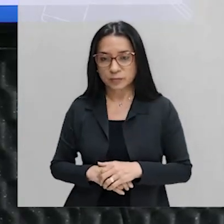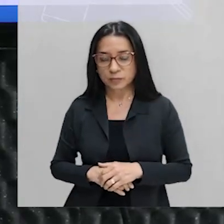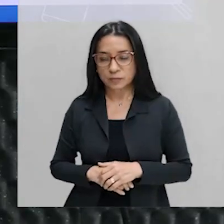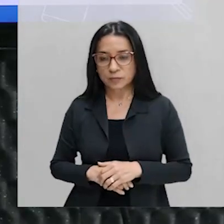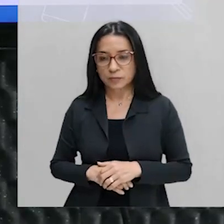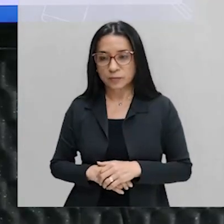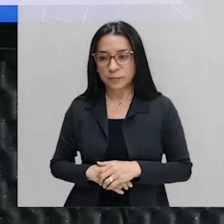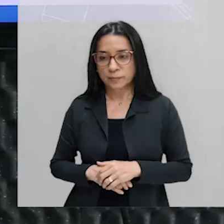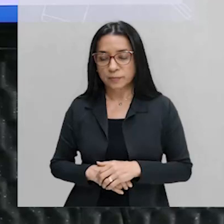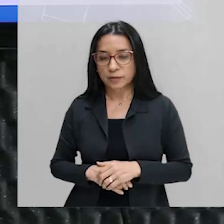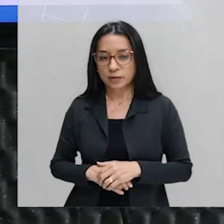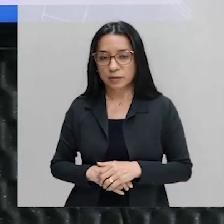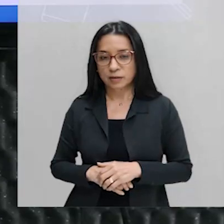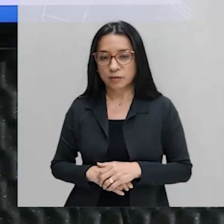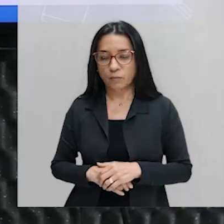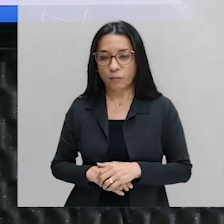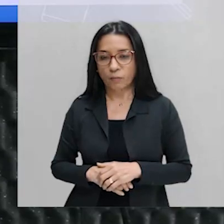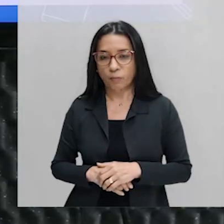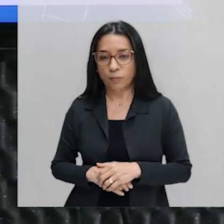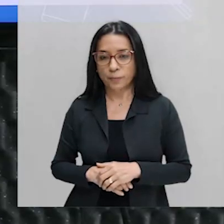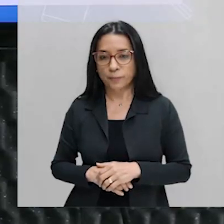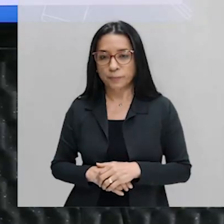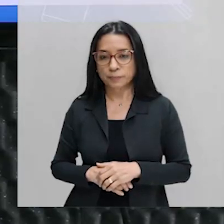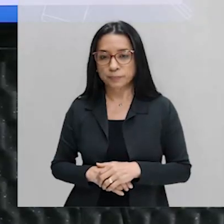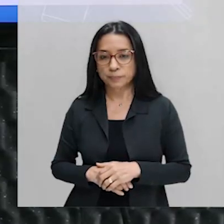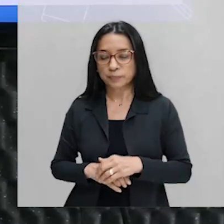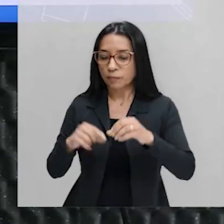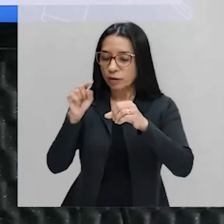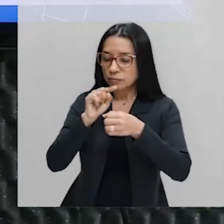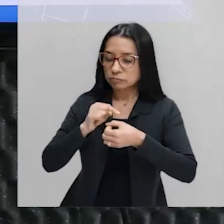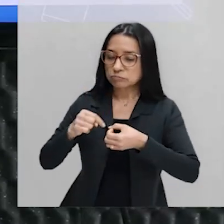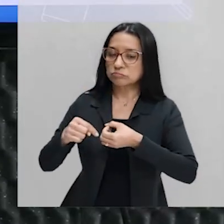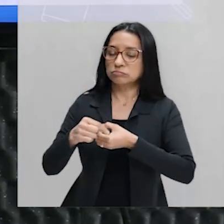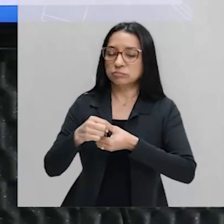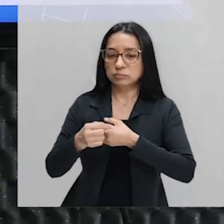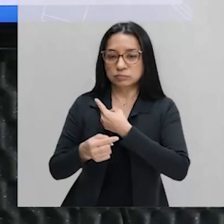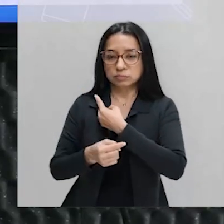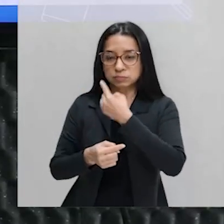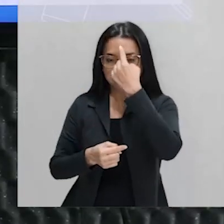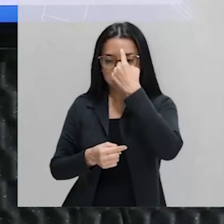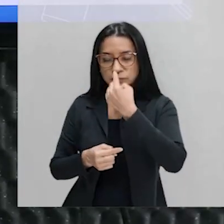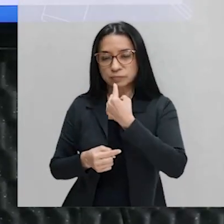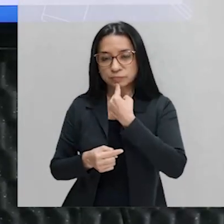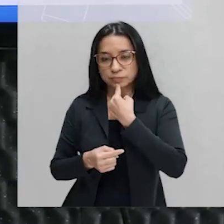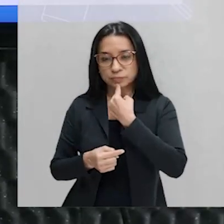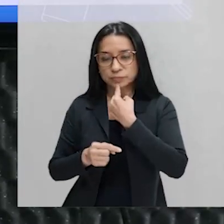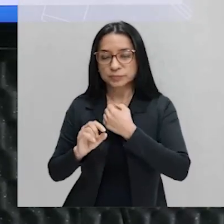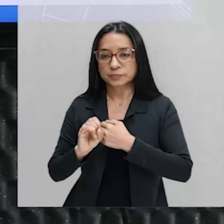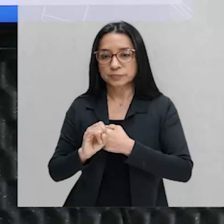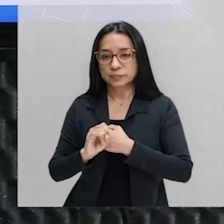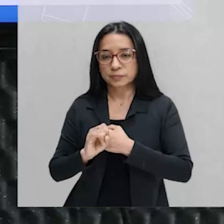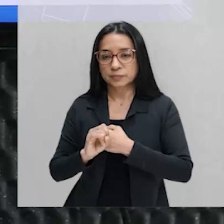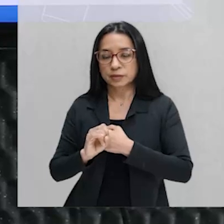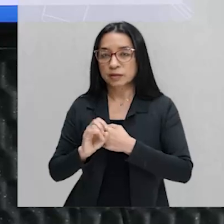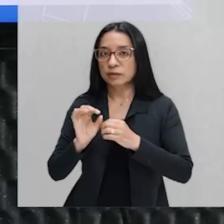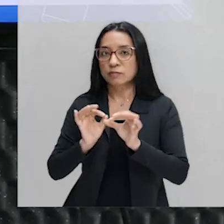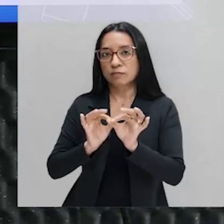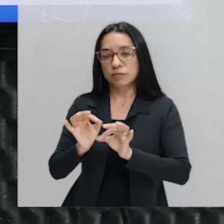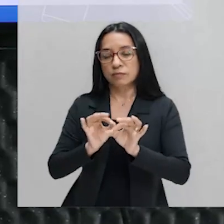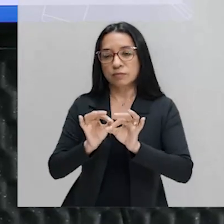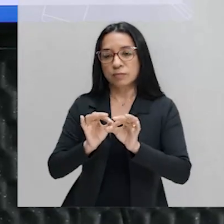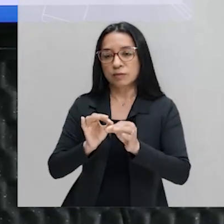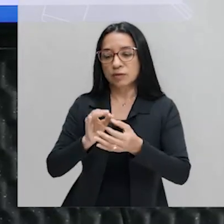segmentação, tá? Ela vai acontecer somente nessa porção aqui, ó, E aí vai formar as